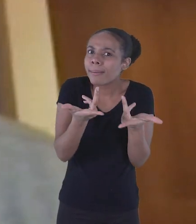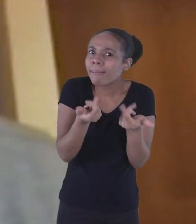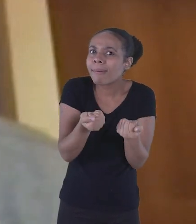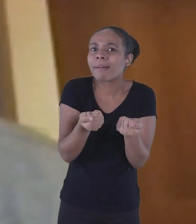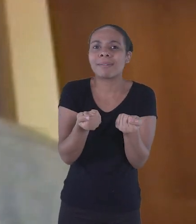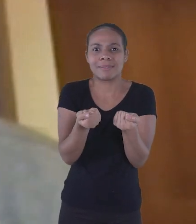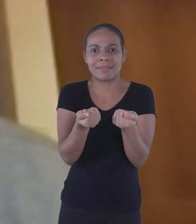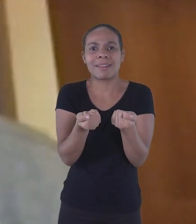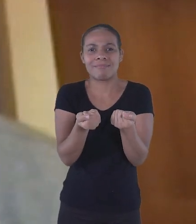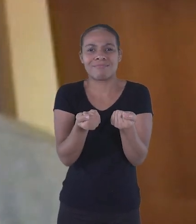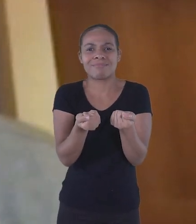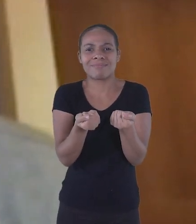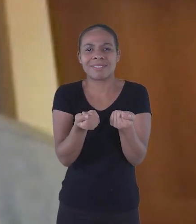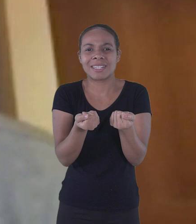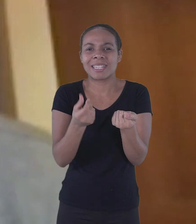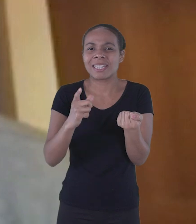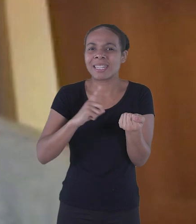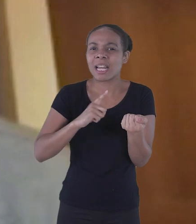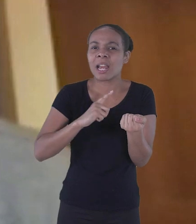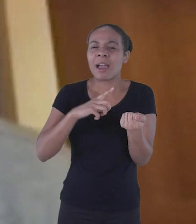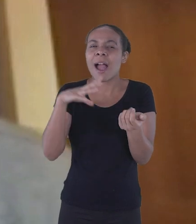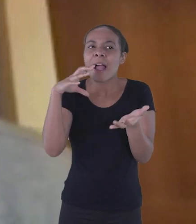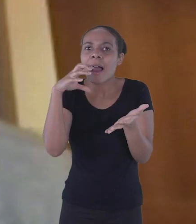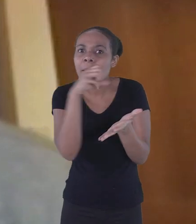um tipo de secura literária.